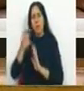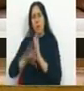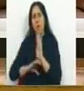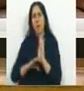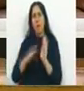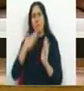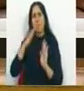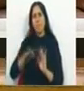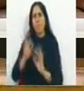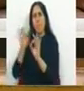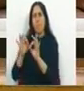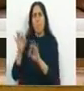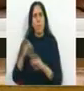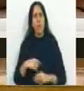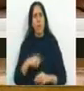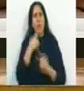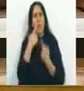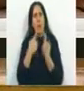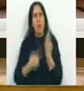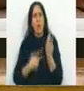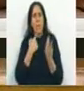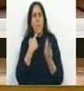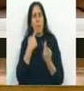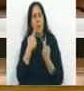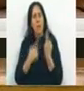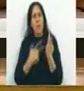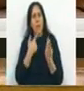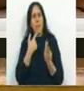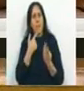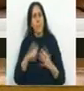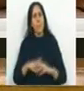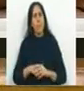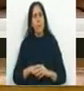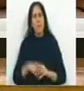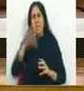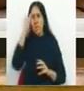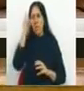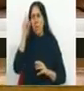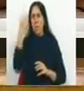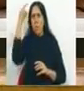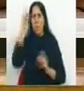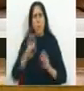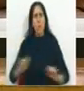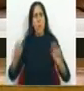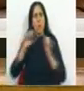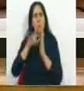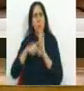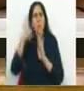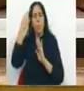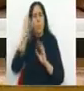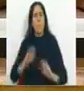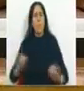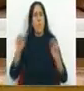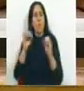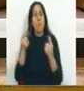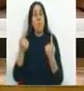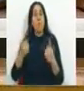demagogia! Que grande demagogia! Nem uma única ideia, nem um único projeto,